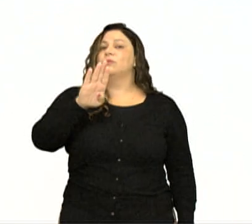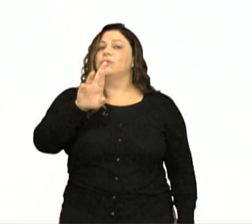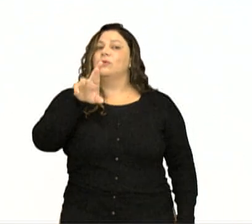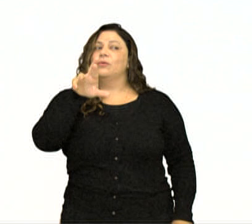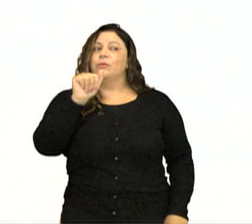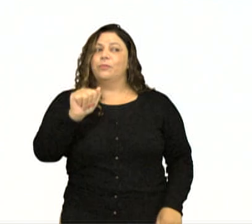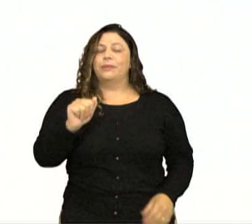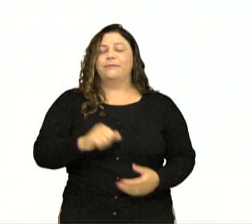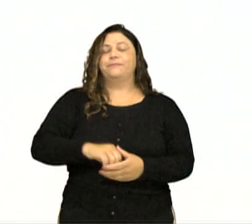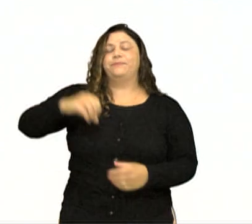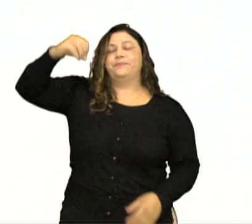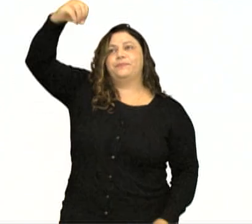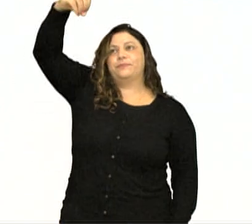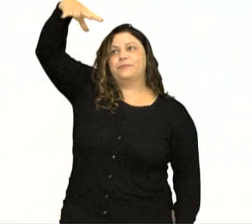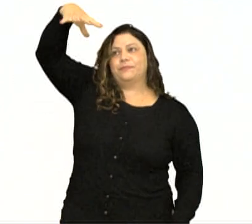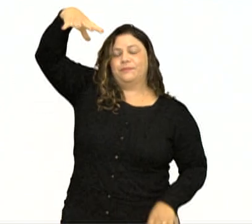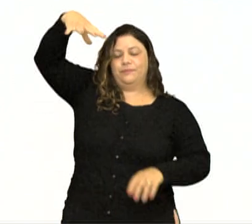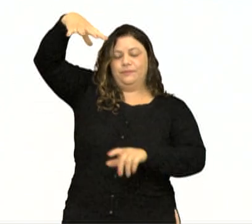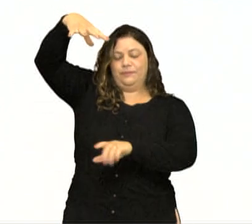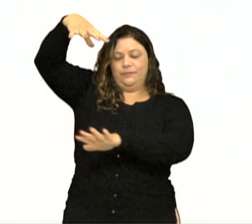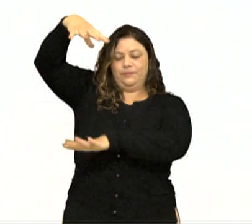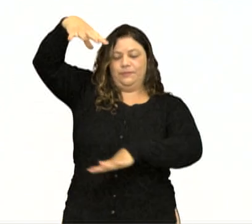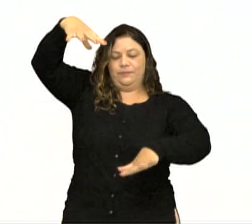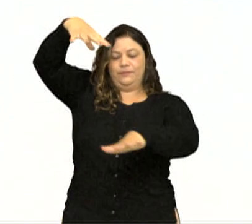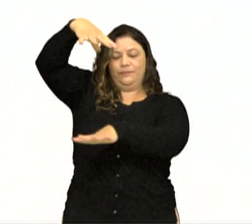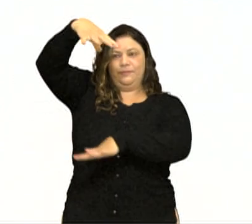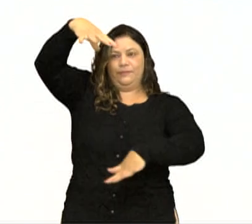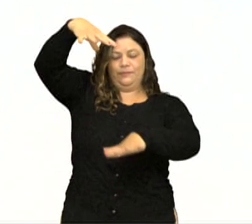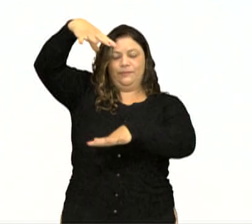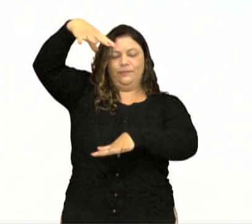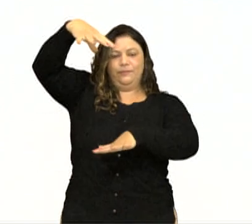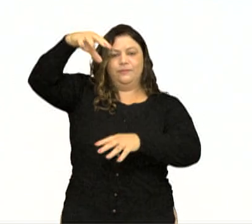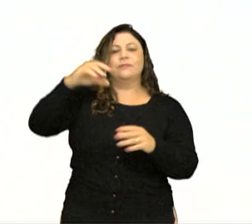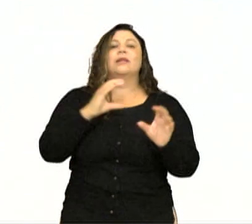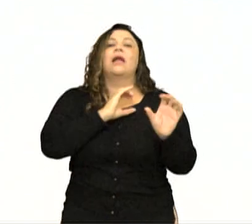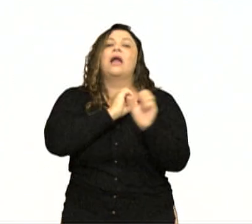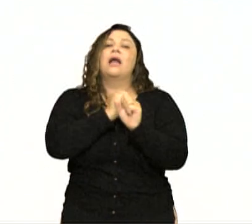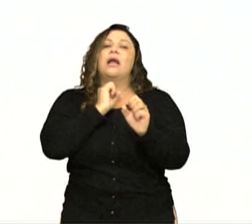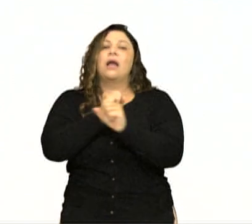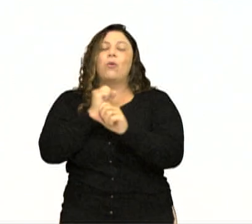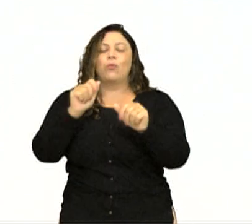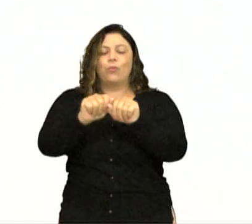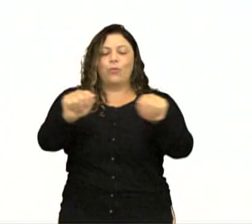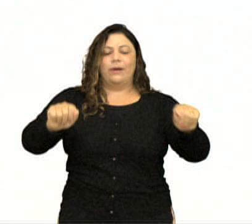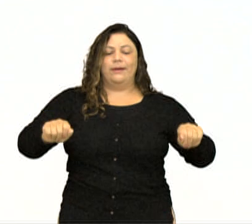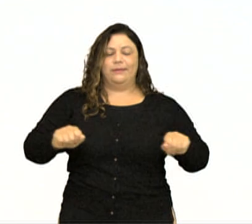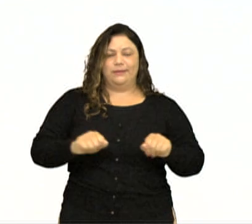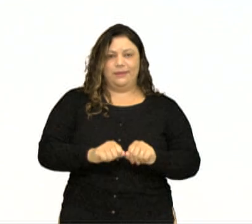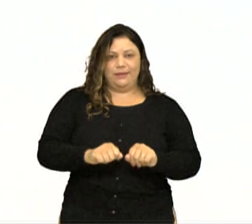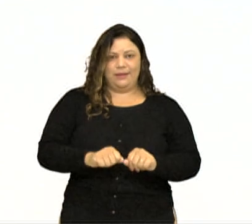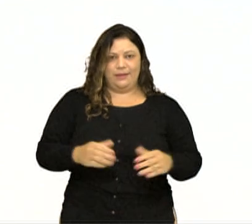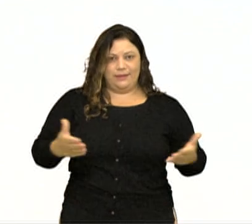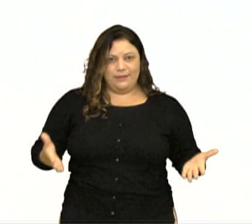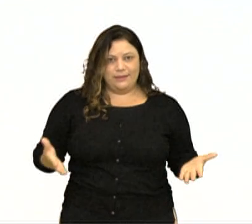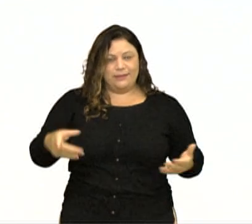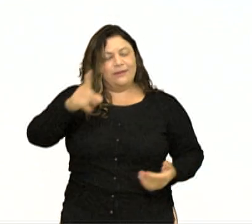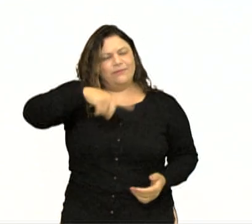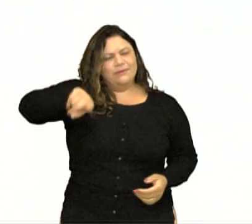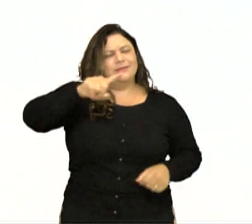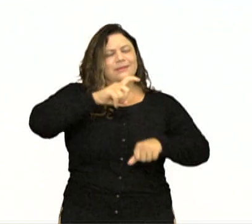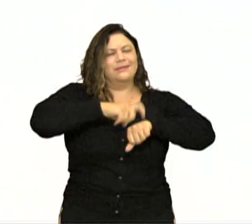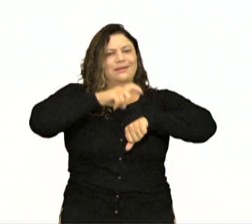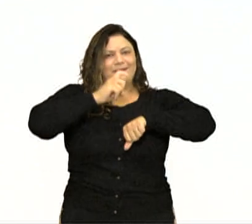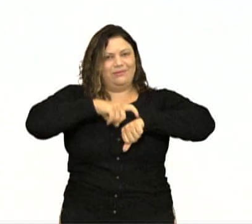uma folha de cartolina. E ele pede para você calcular a área da sombra formada. Ei, você terá um